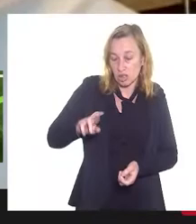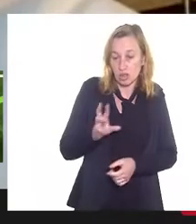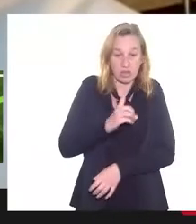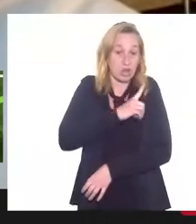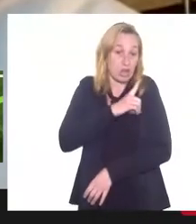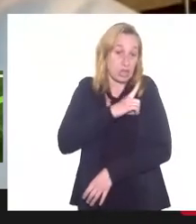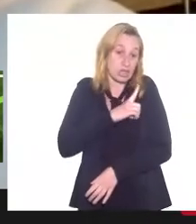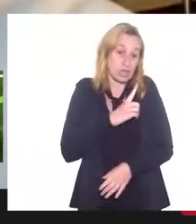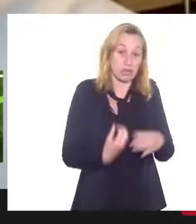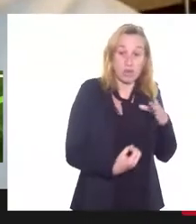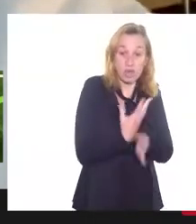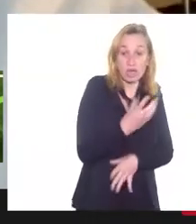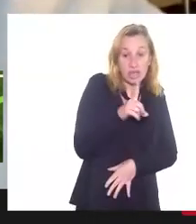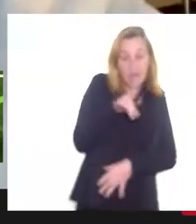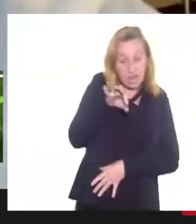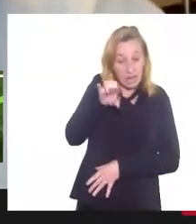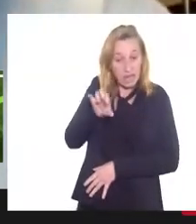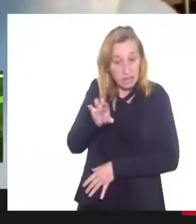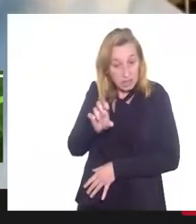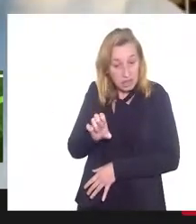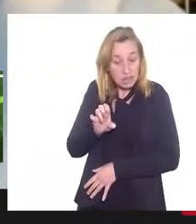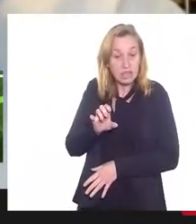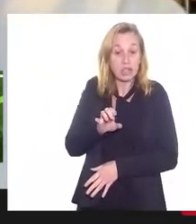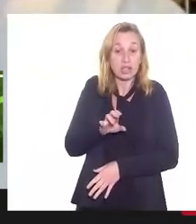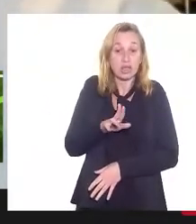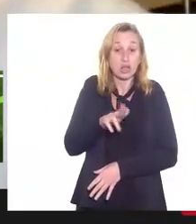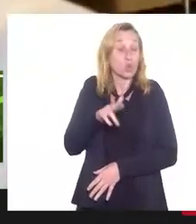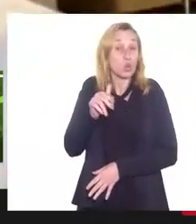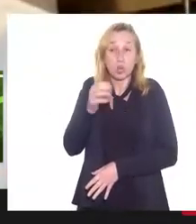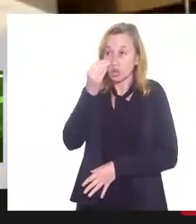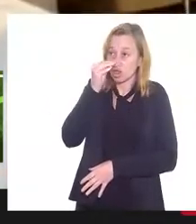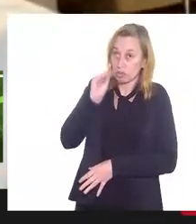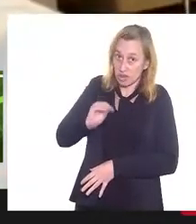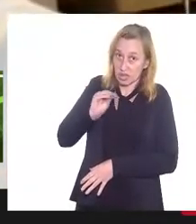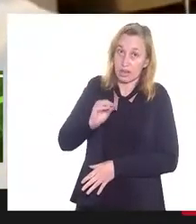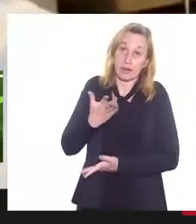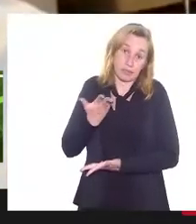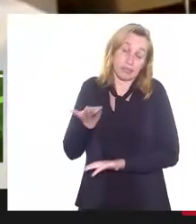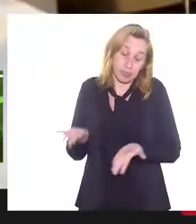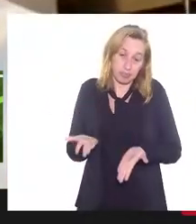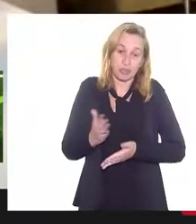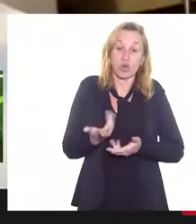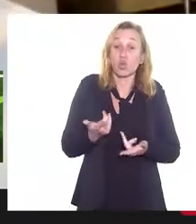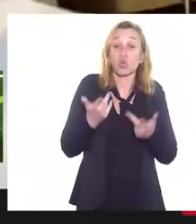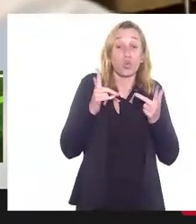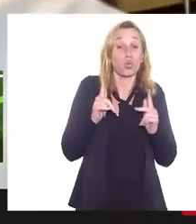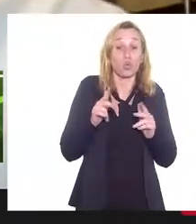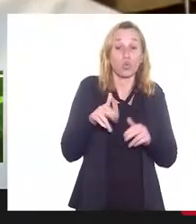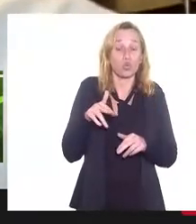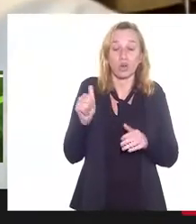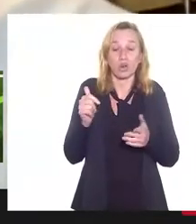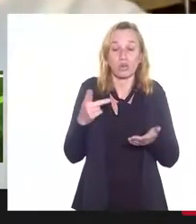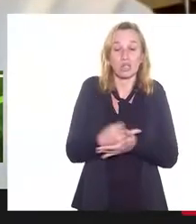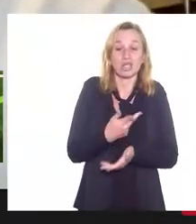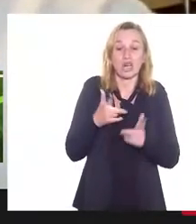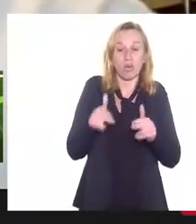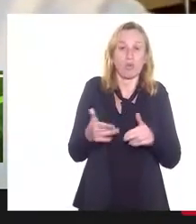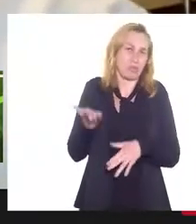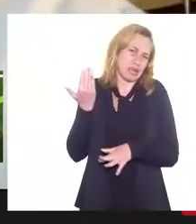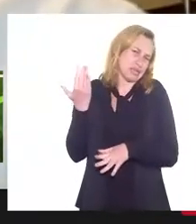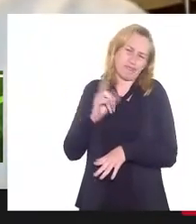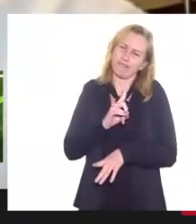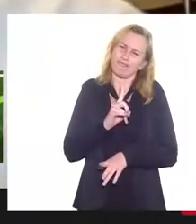que eu criei, a DECRAD, que jamais seria impensável no passado. E isso foi hoje aceito, etc.,